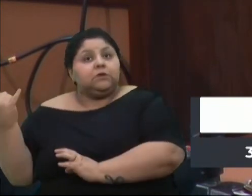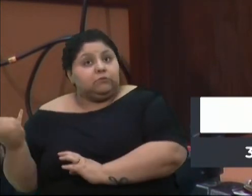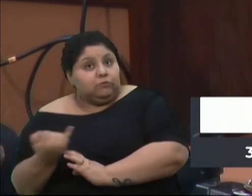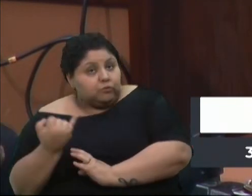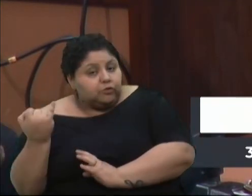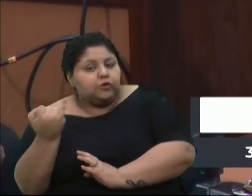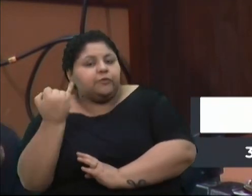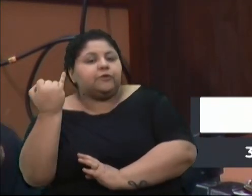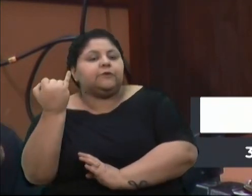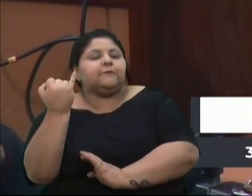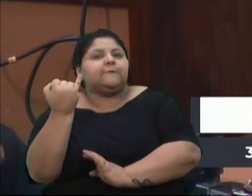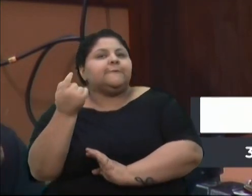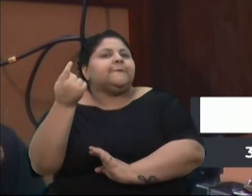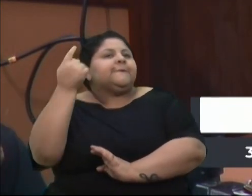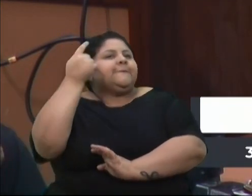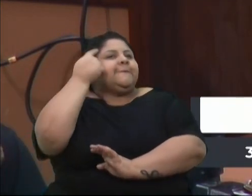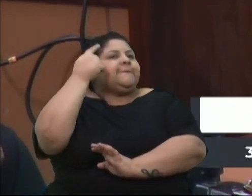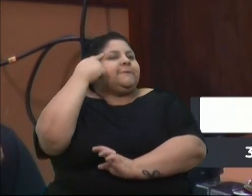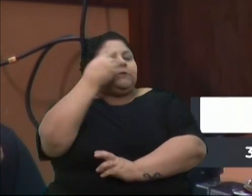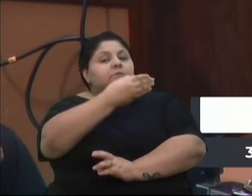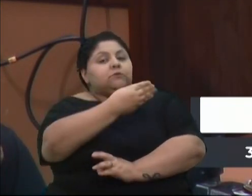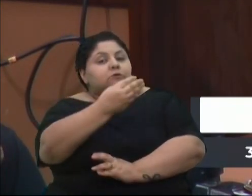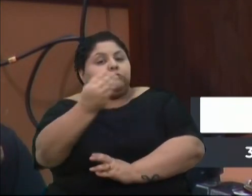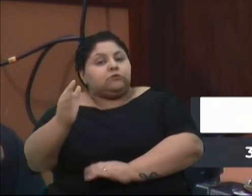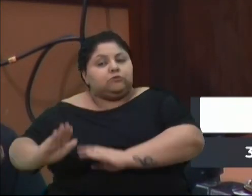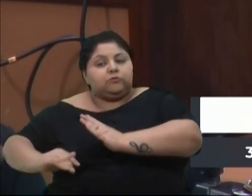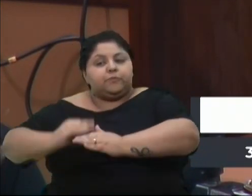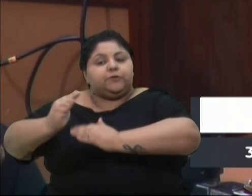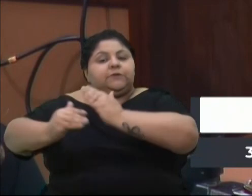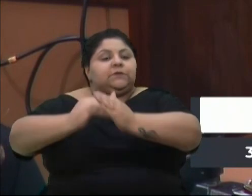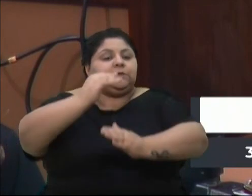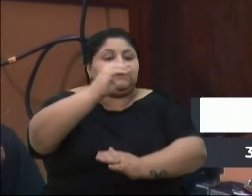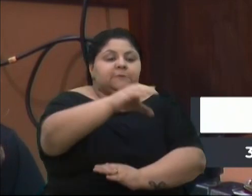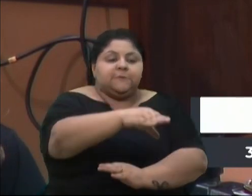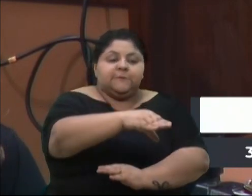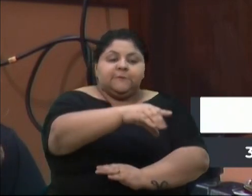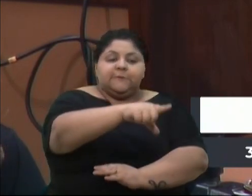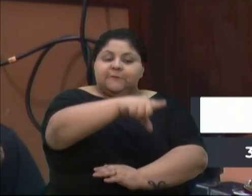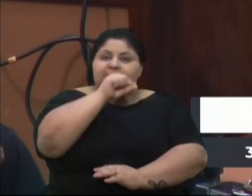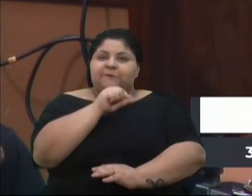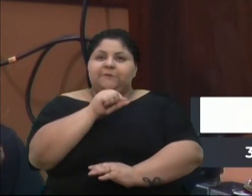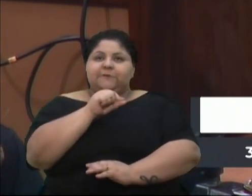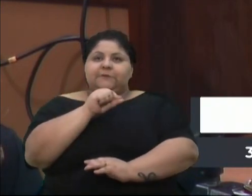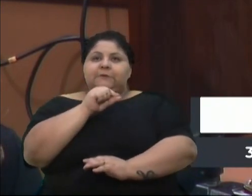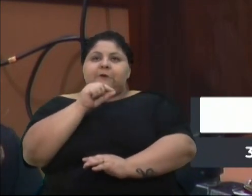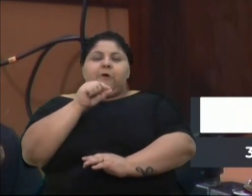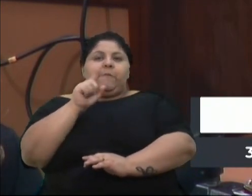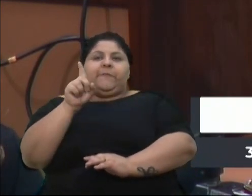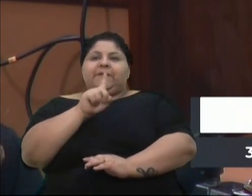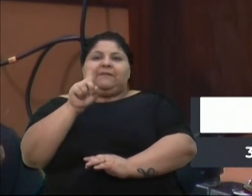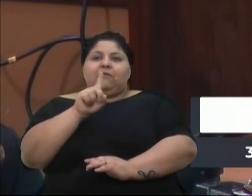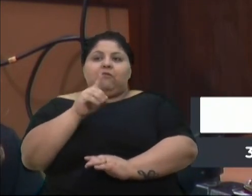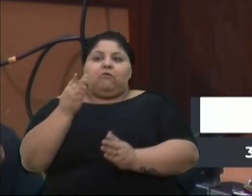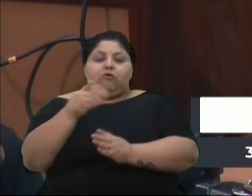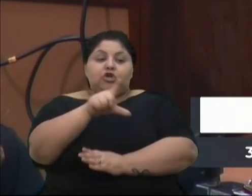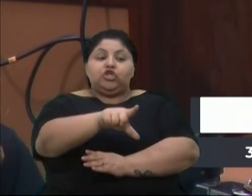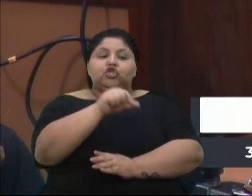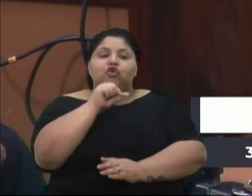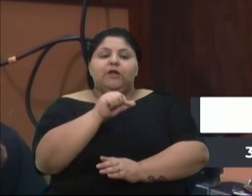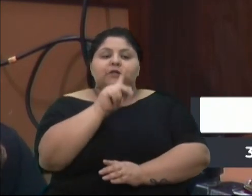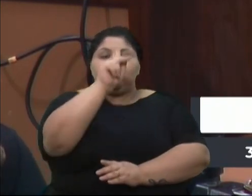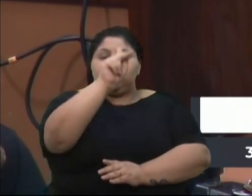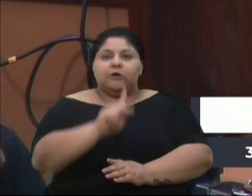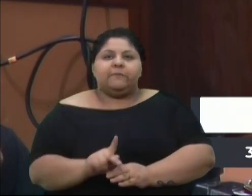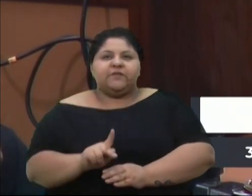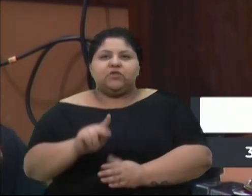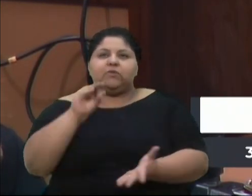disse. Pensemos muito nesse processo eleitoral para não elegermos aventureiros que também não têm o compromisso